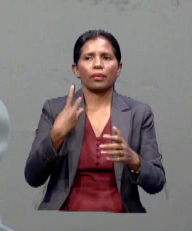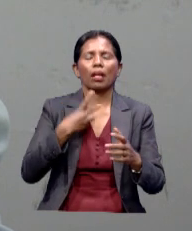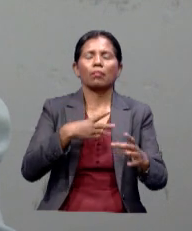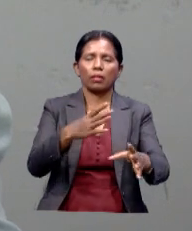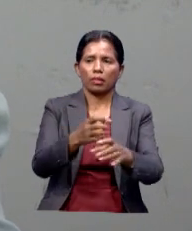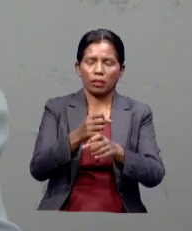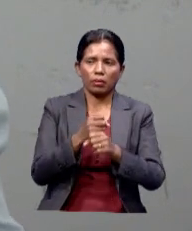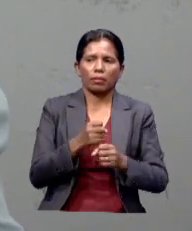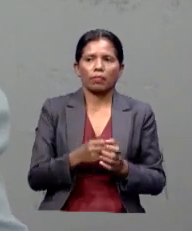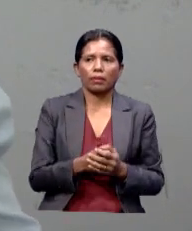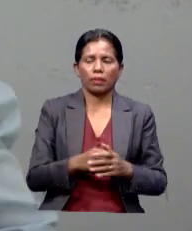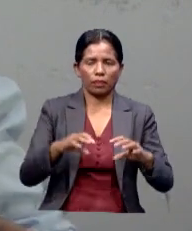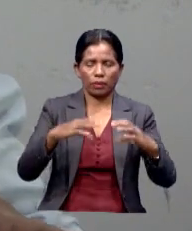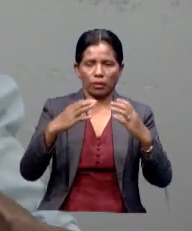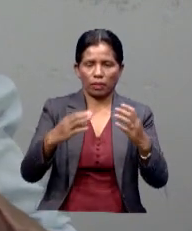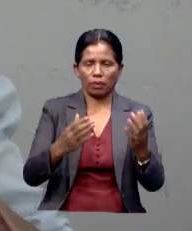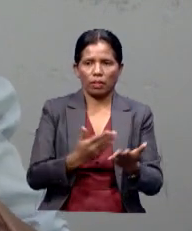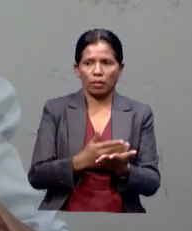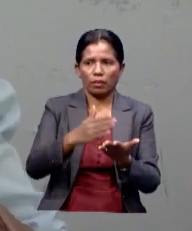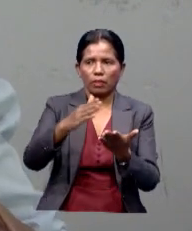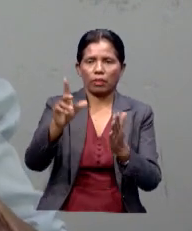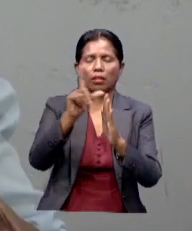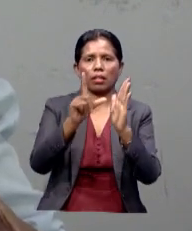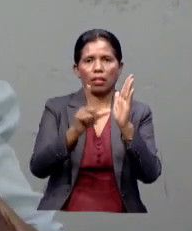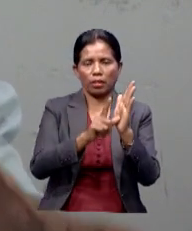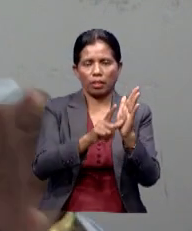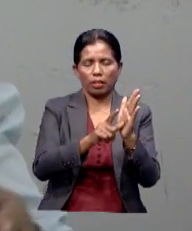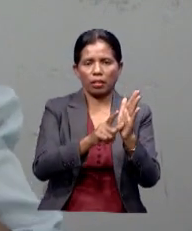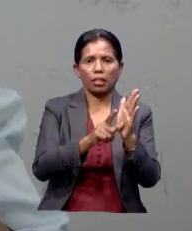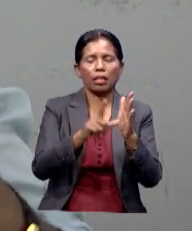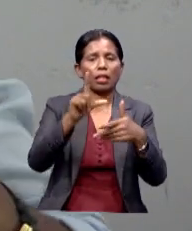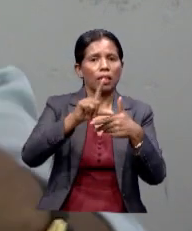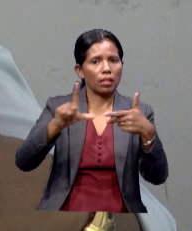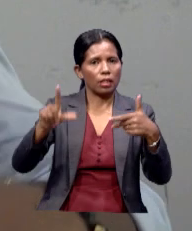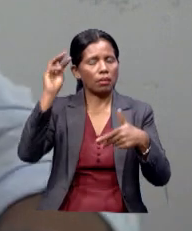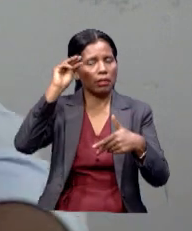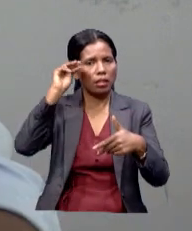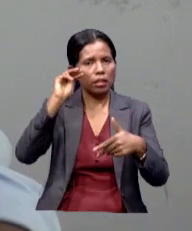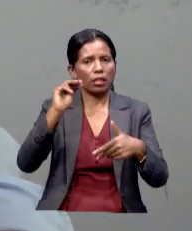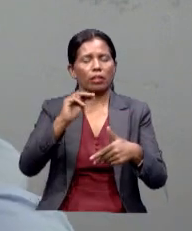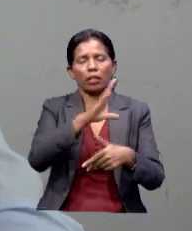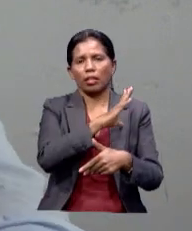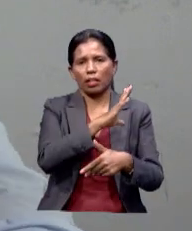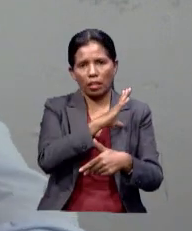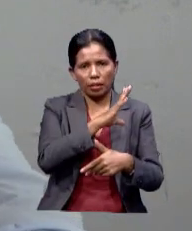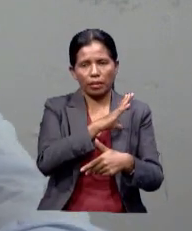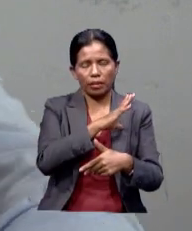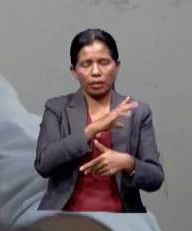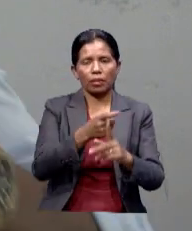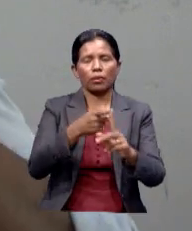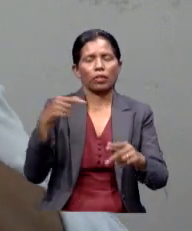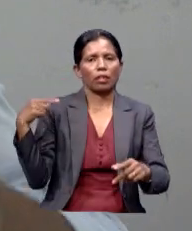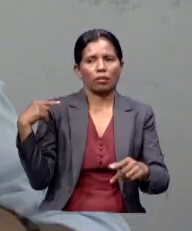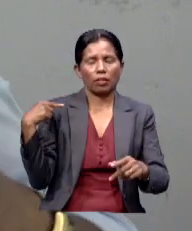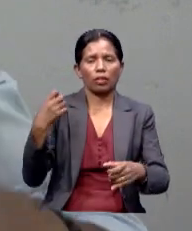notificação kata conselho ministro distribuye na balina ministerial sira hein kata linha ministerial sira li usirnya gabinete jurídico sira